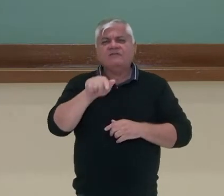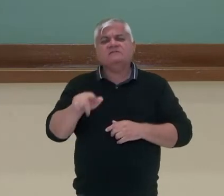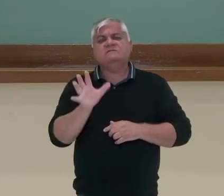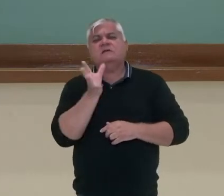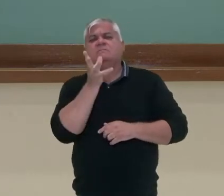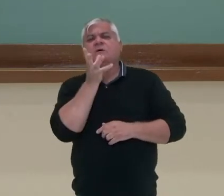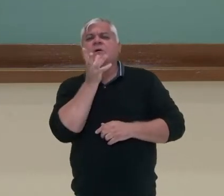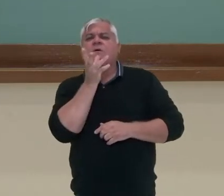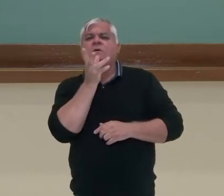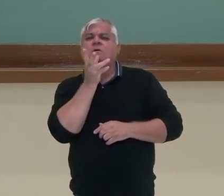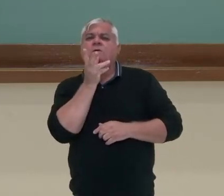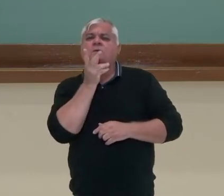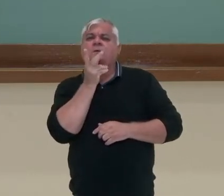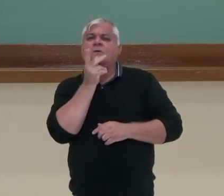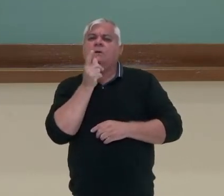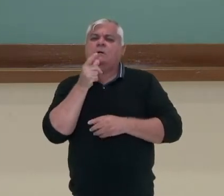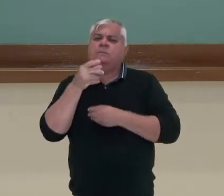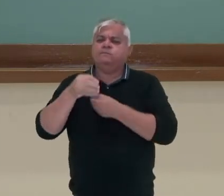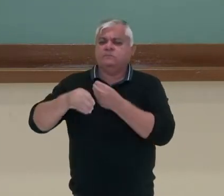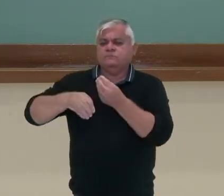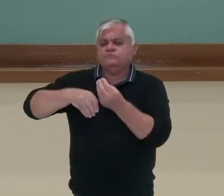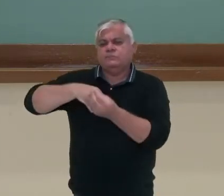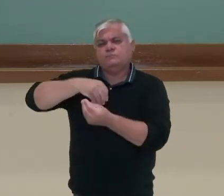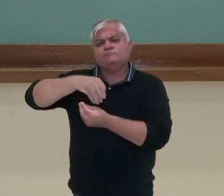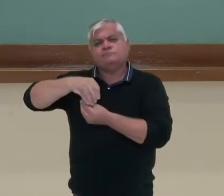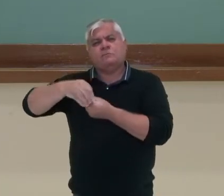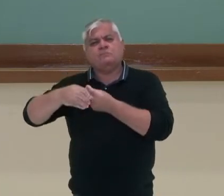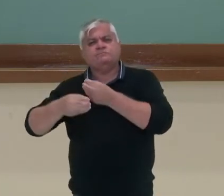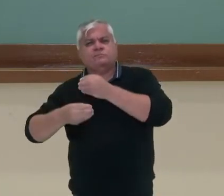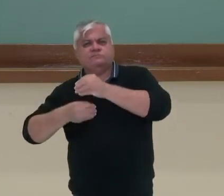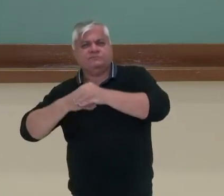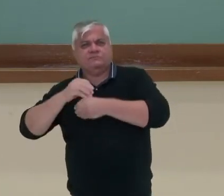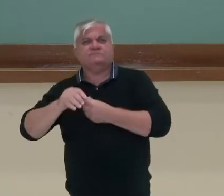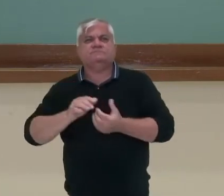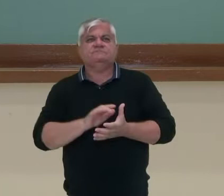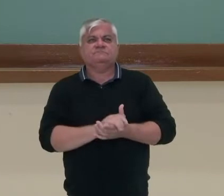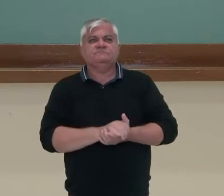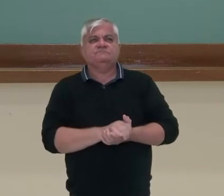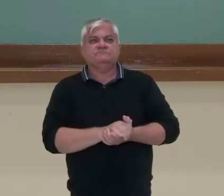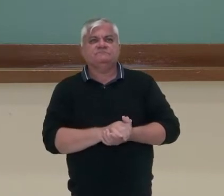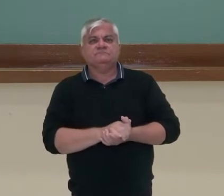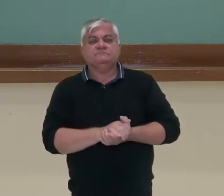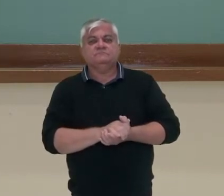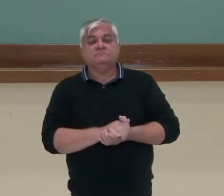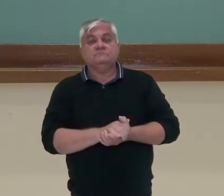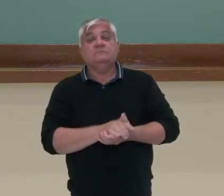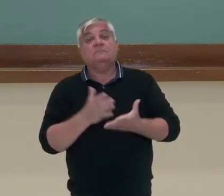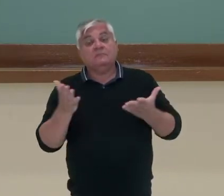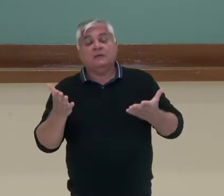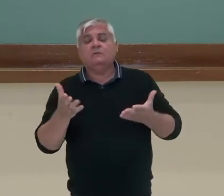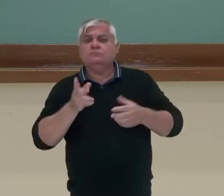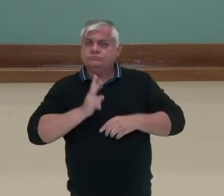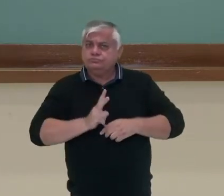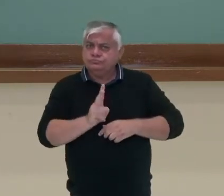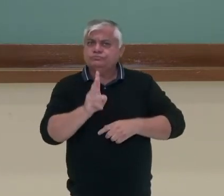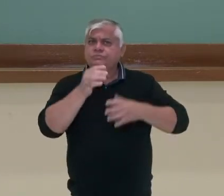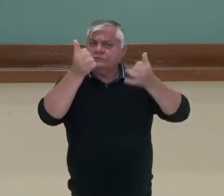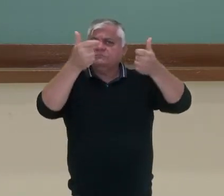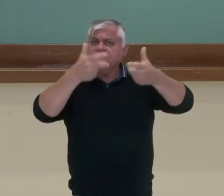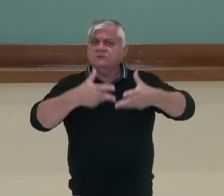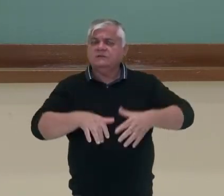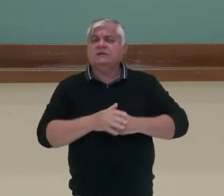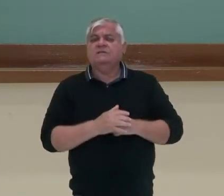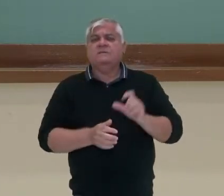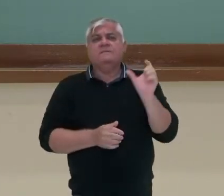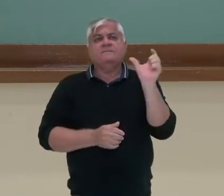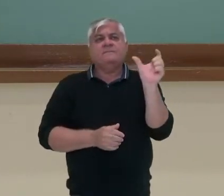demanda de outras condições também para acontecer. E aí a gente vai continuar falando sobre isso, agora nos